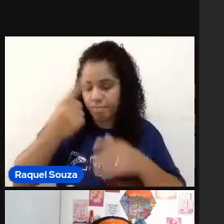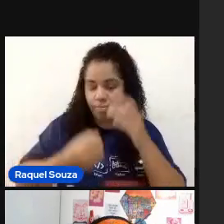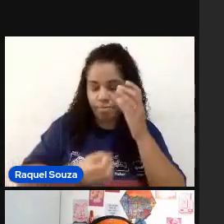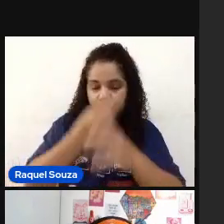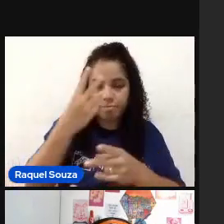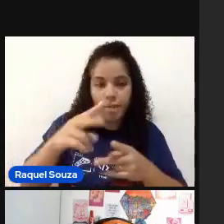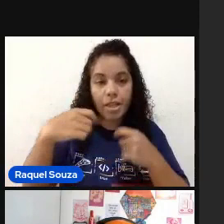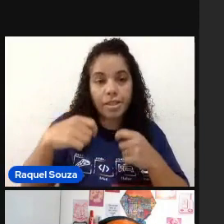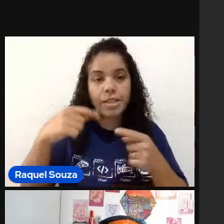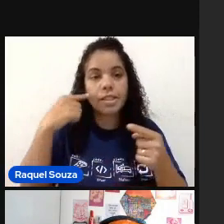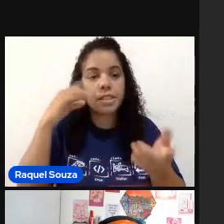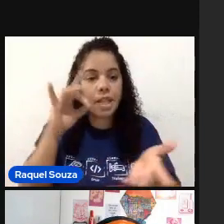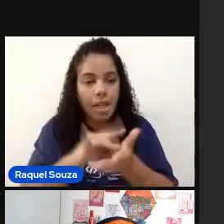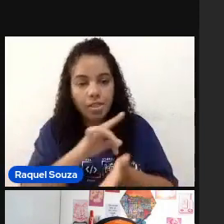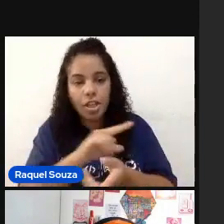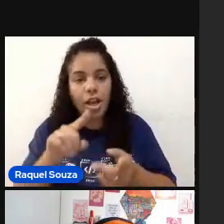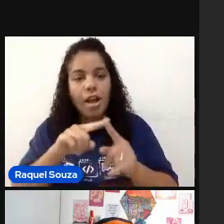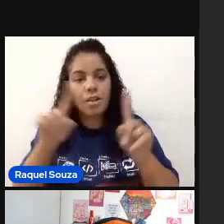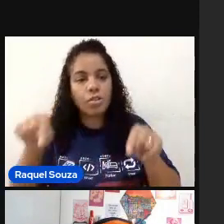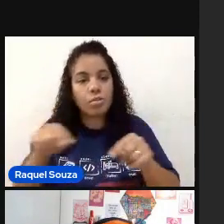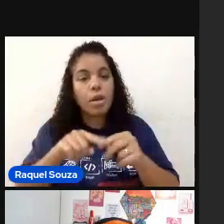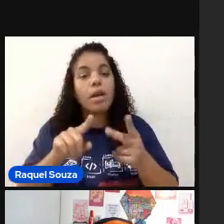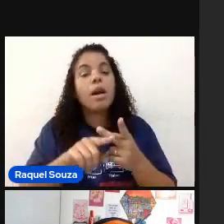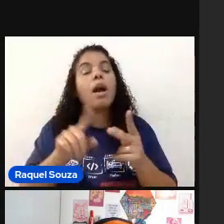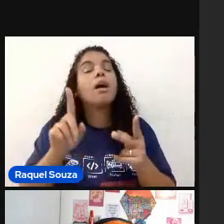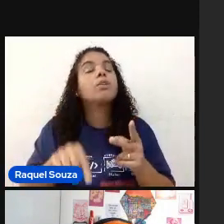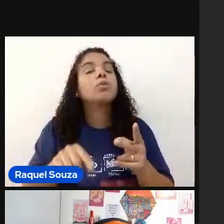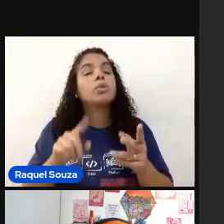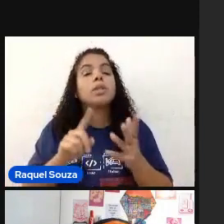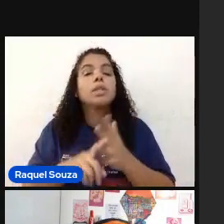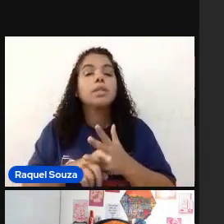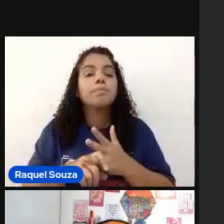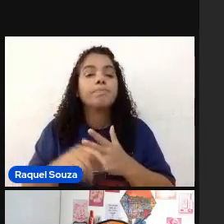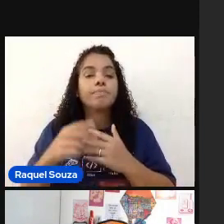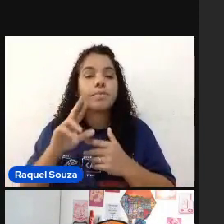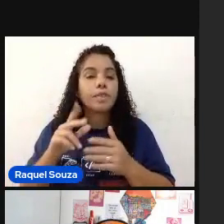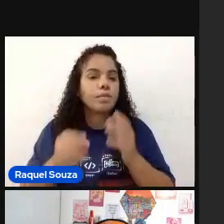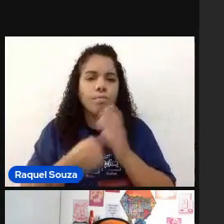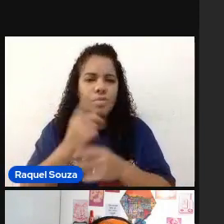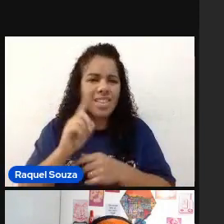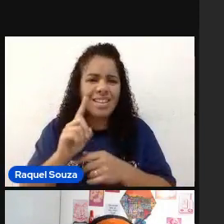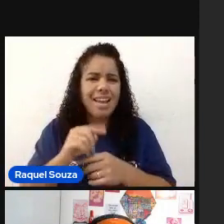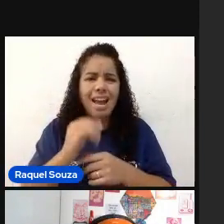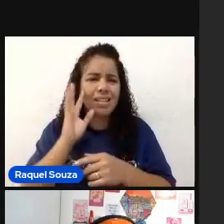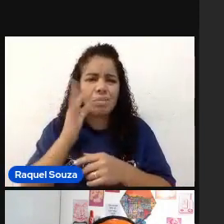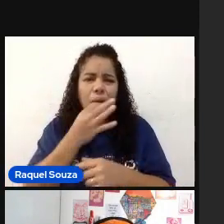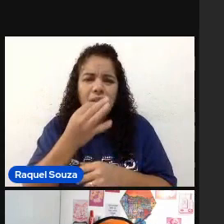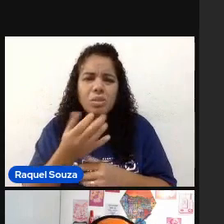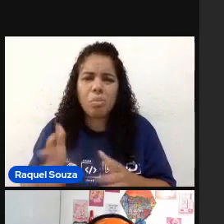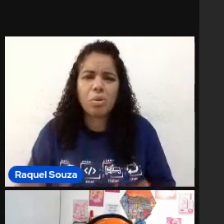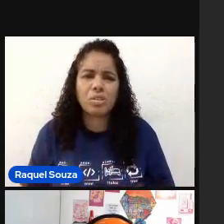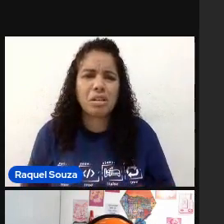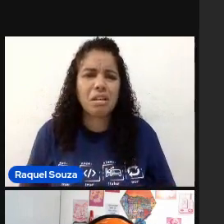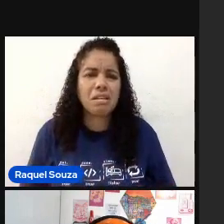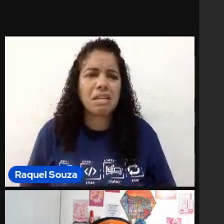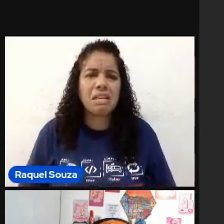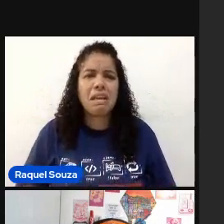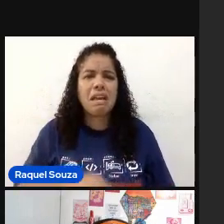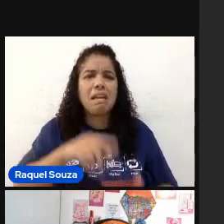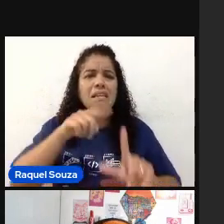necessidades reais do mercado e não criadas ali em pressuposições